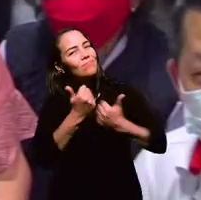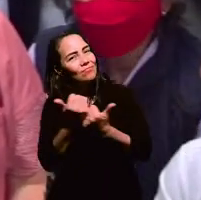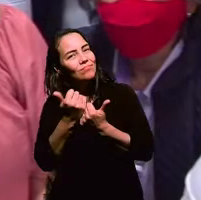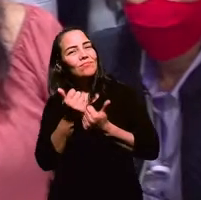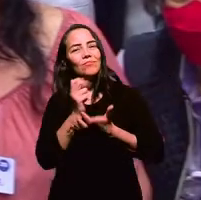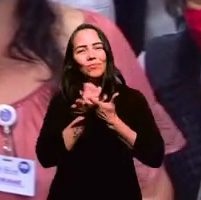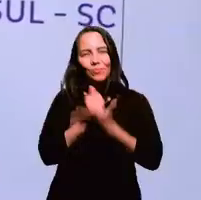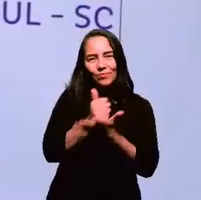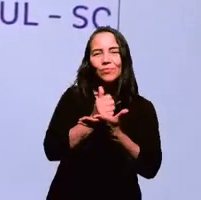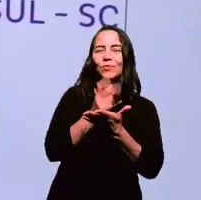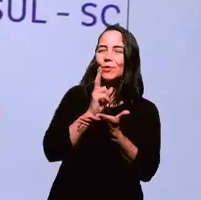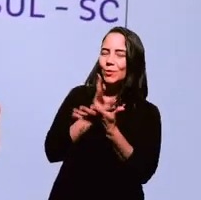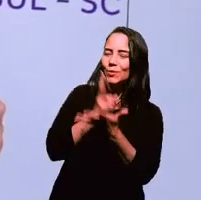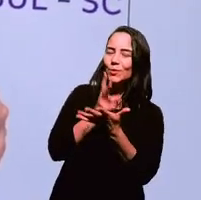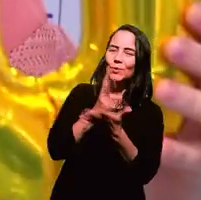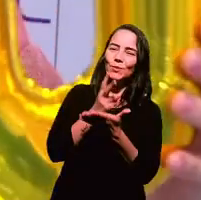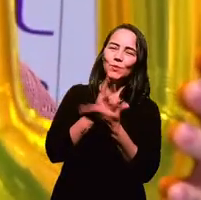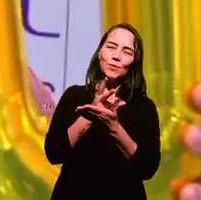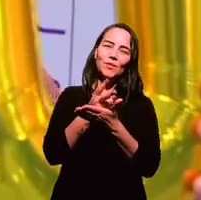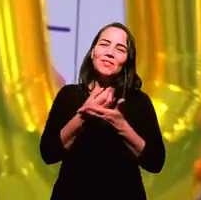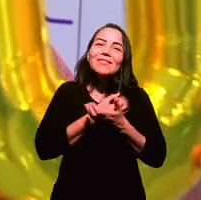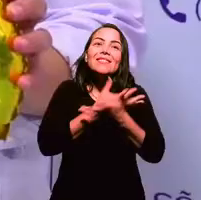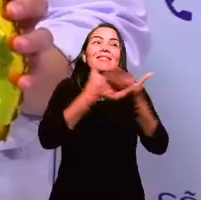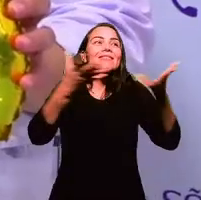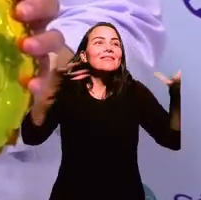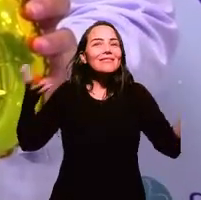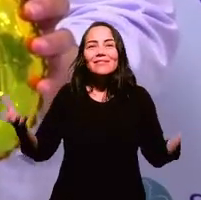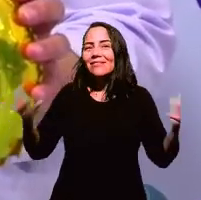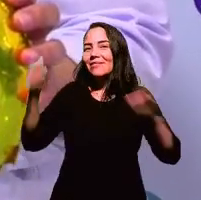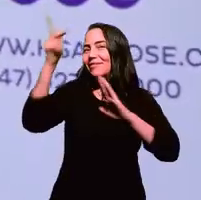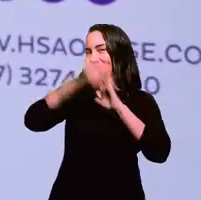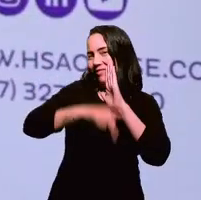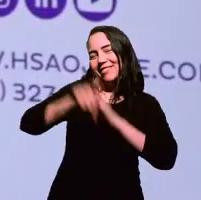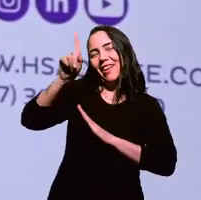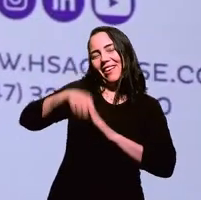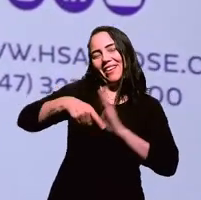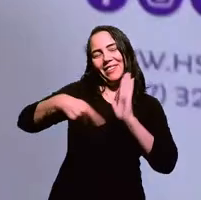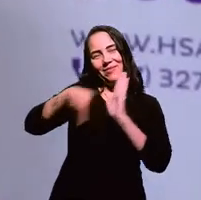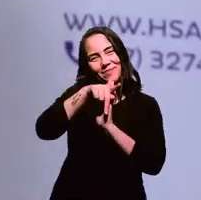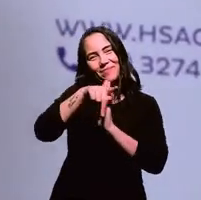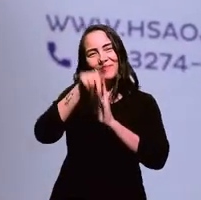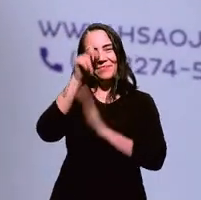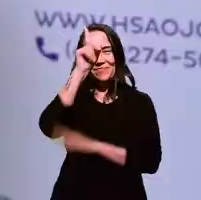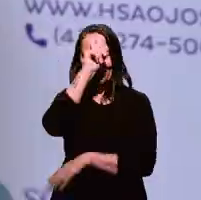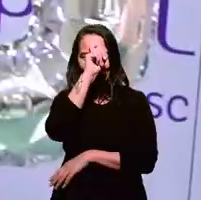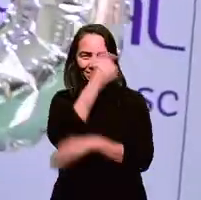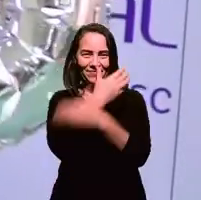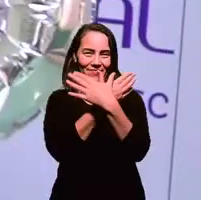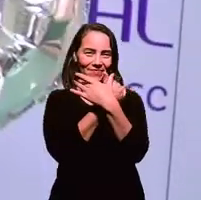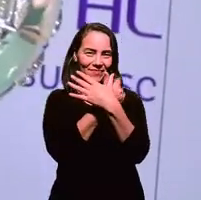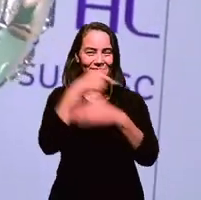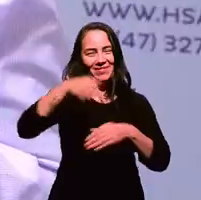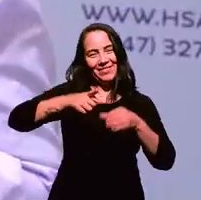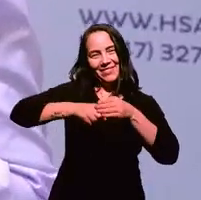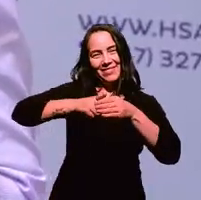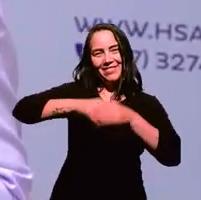contribuem e vão contribuir com esse grande projeto que é o Hospital São José aqui na nossa